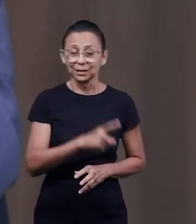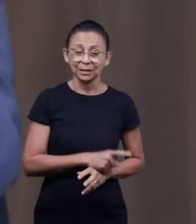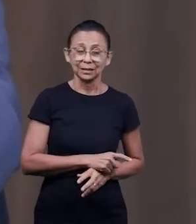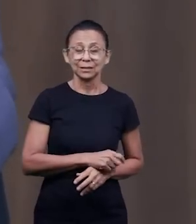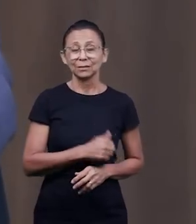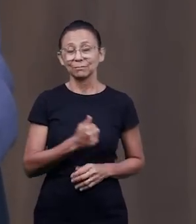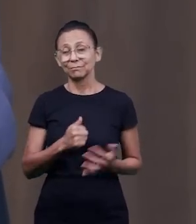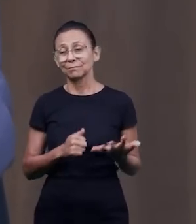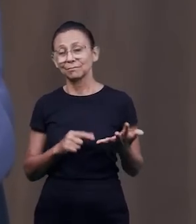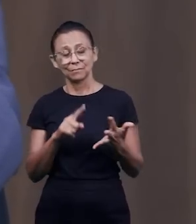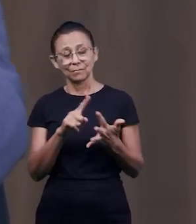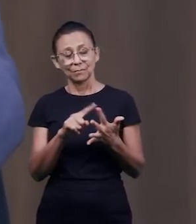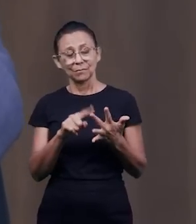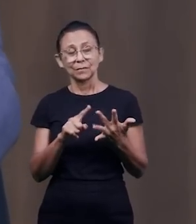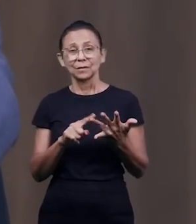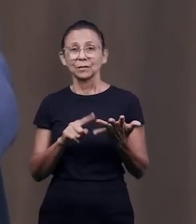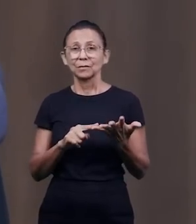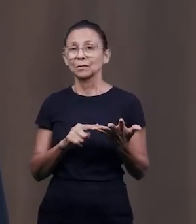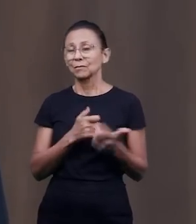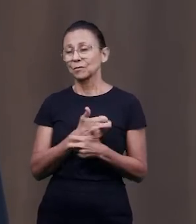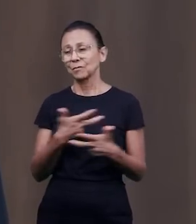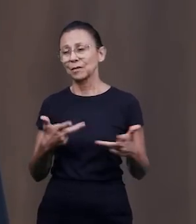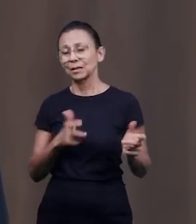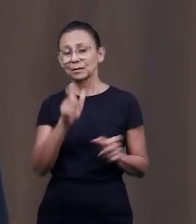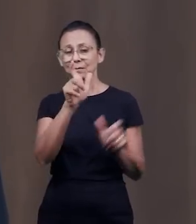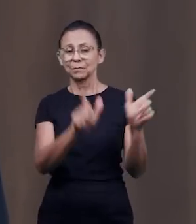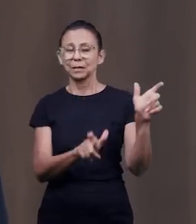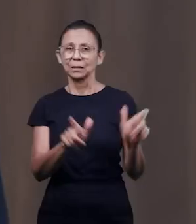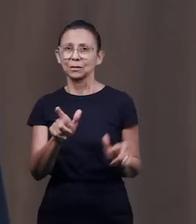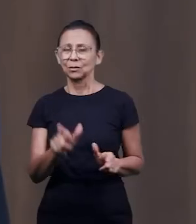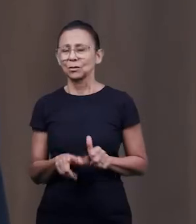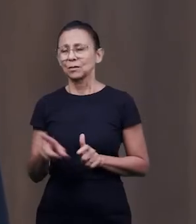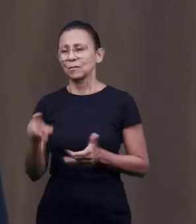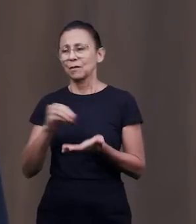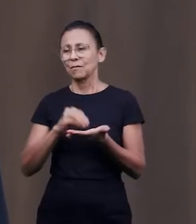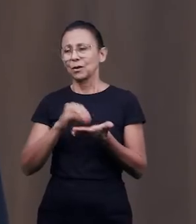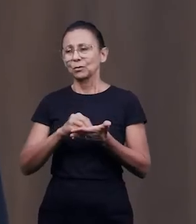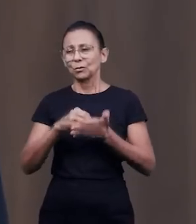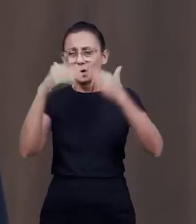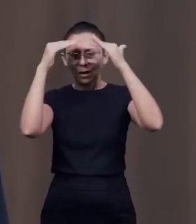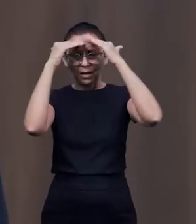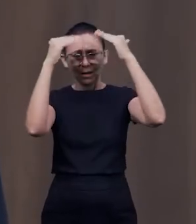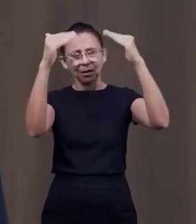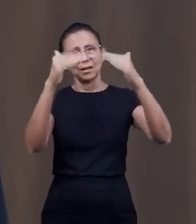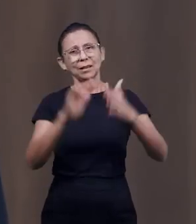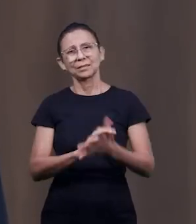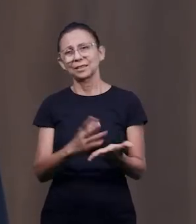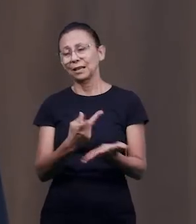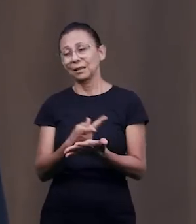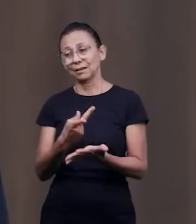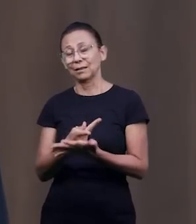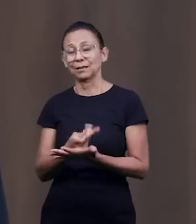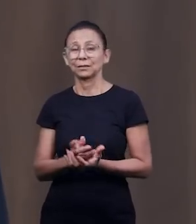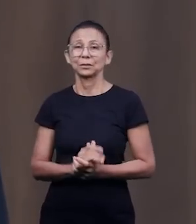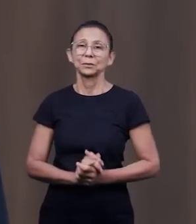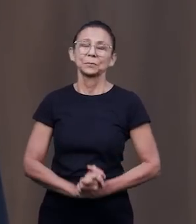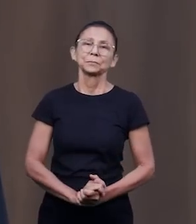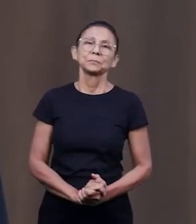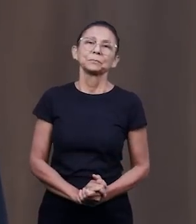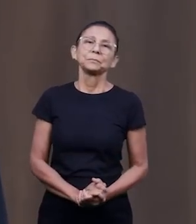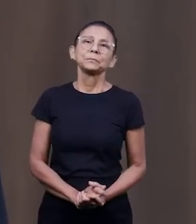toda. Chamei, conversei com ele. Falei, fulano, você tem que parar com isso e tal, o senhor